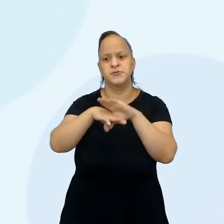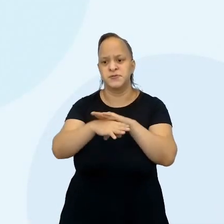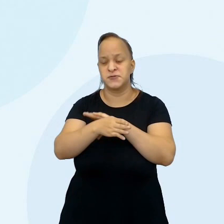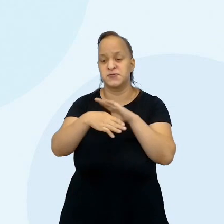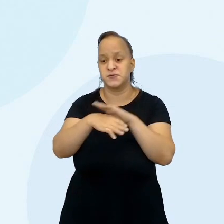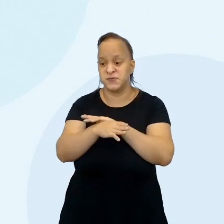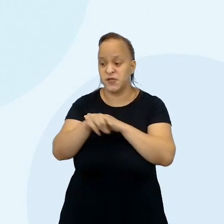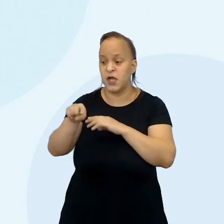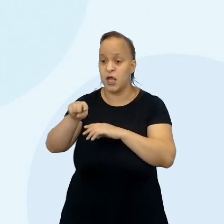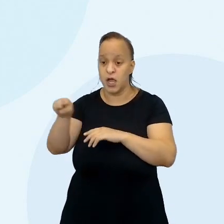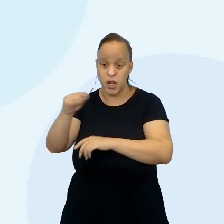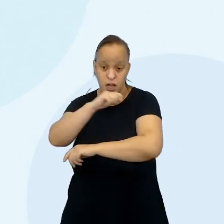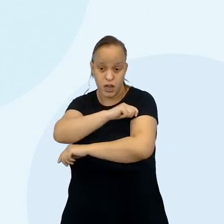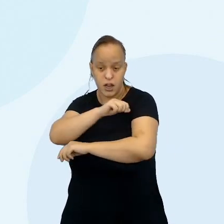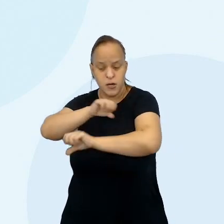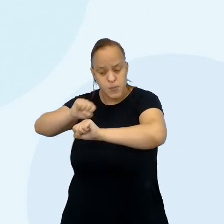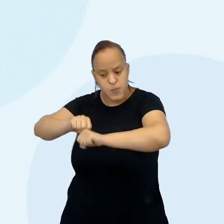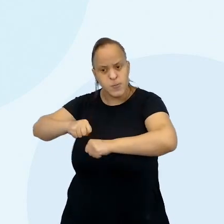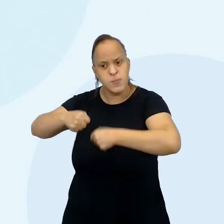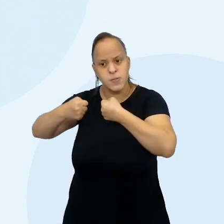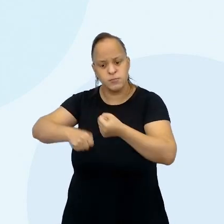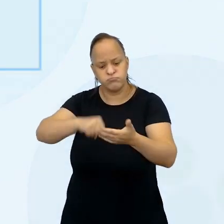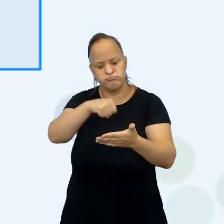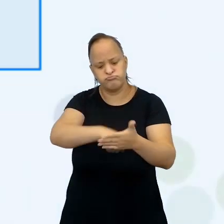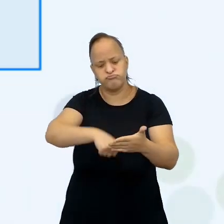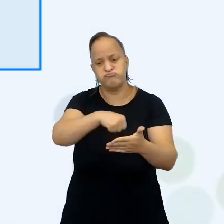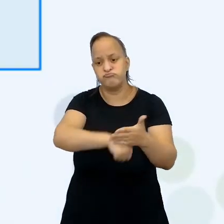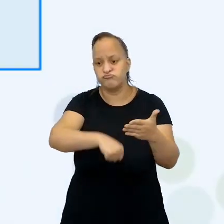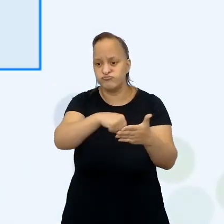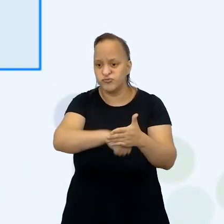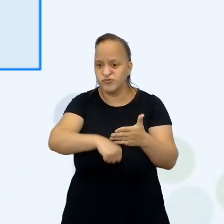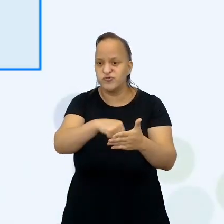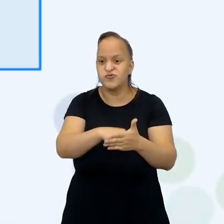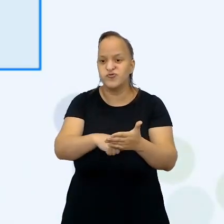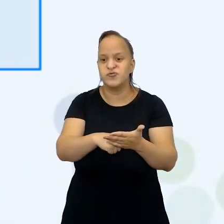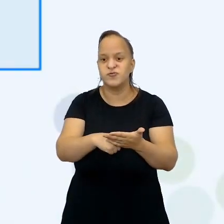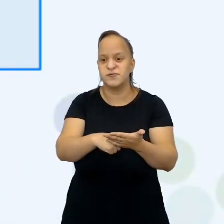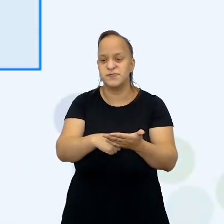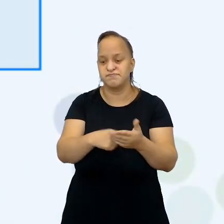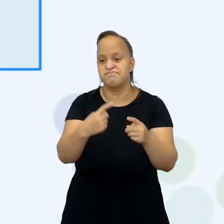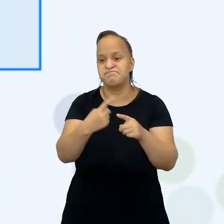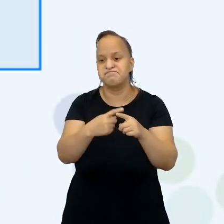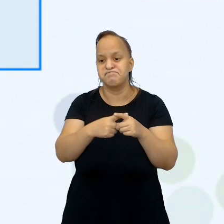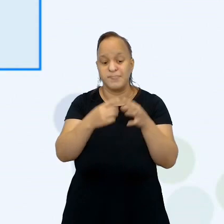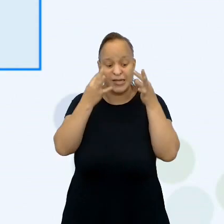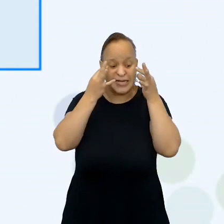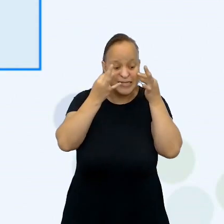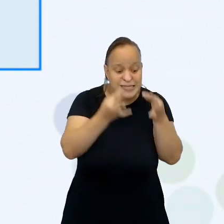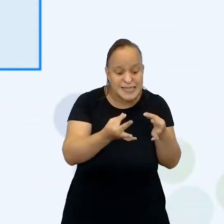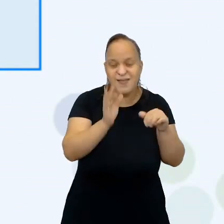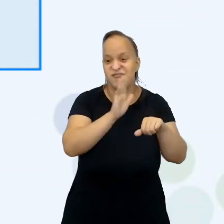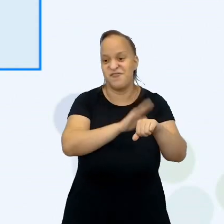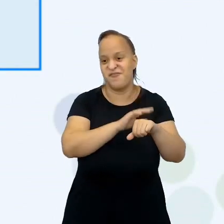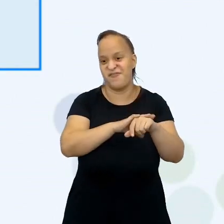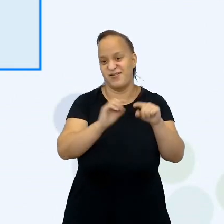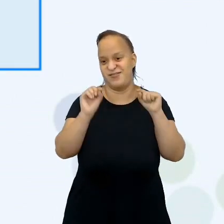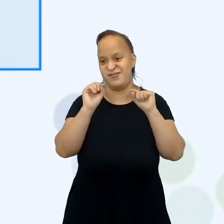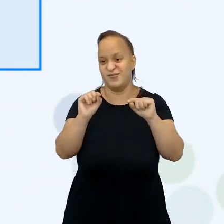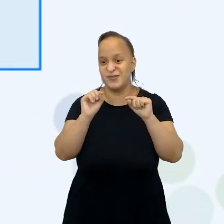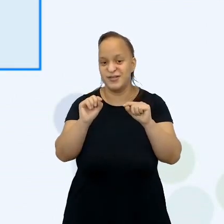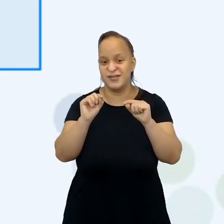Ele precisa estar atento no que ele vai fazer, ele tem que insistir nesse hábito, né,